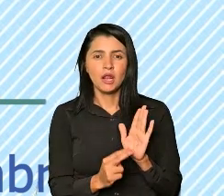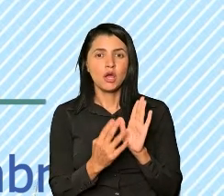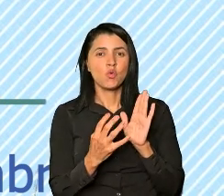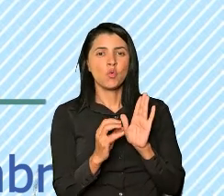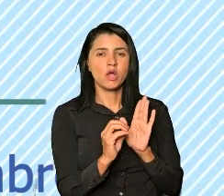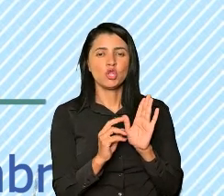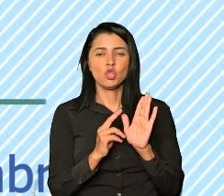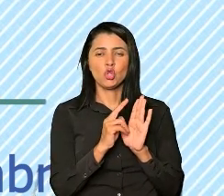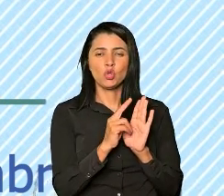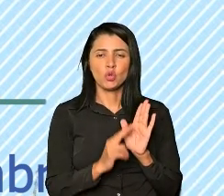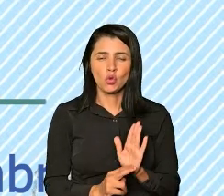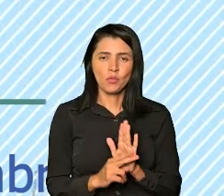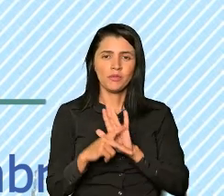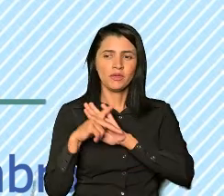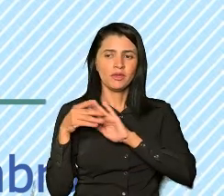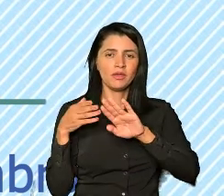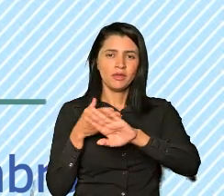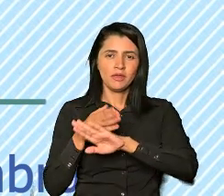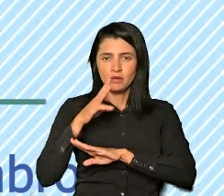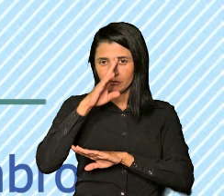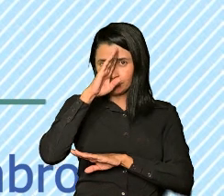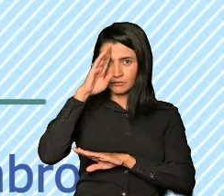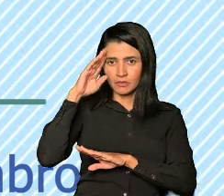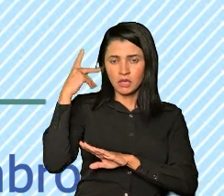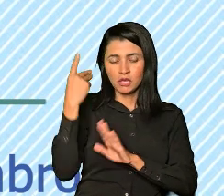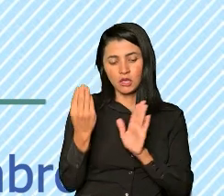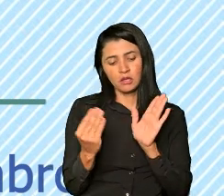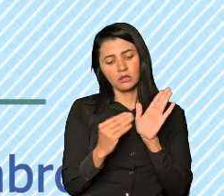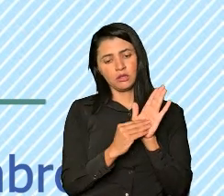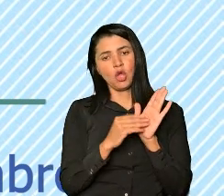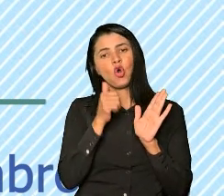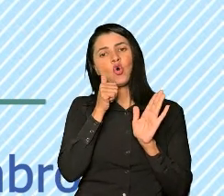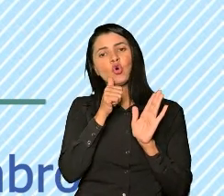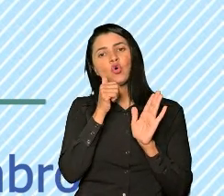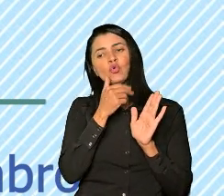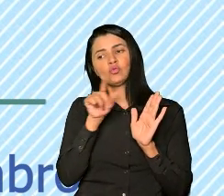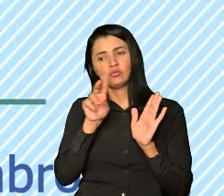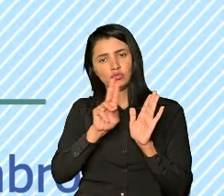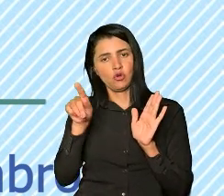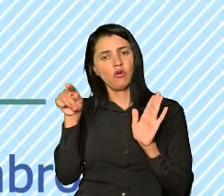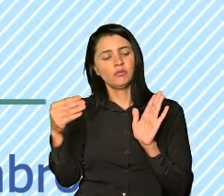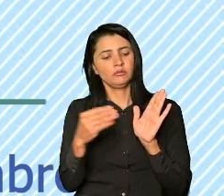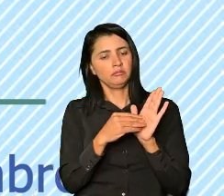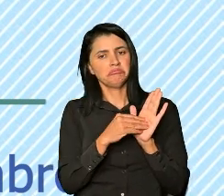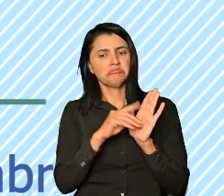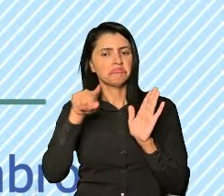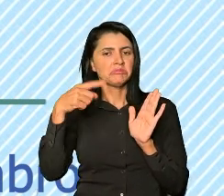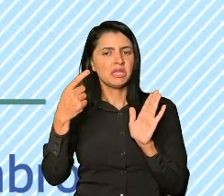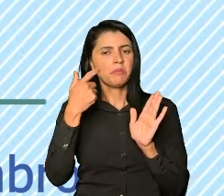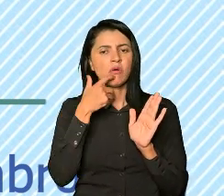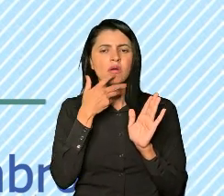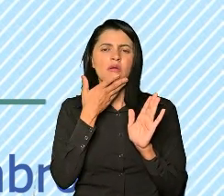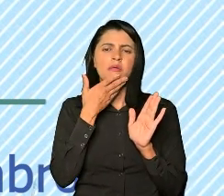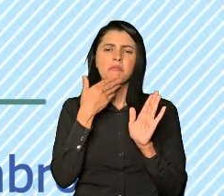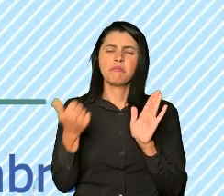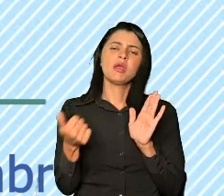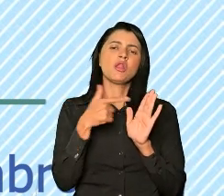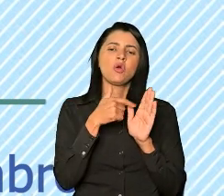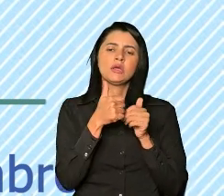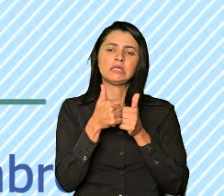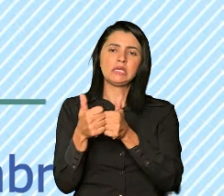compor a Academia Brasileira de Letras, o seu nome constava. Depois, achou-se por bem seguir o